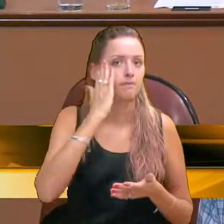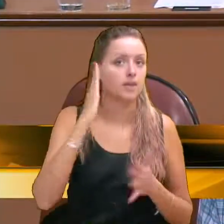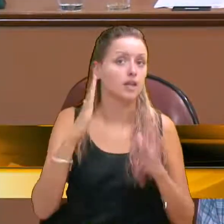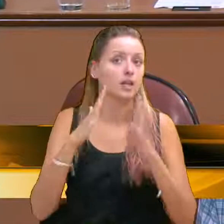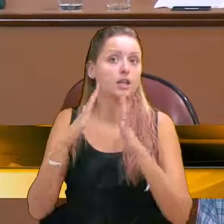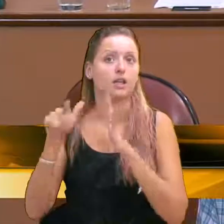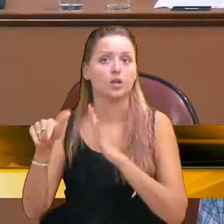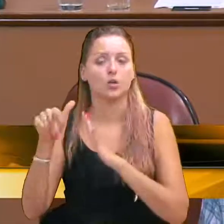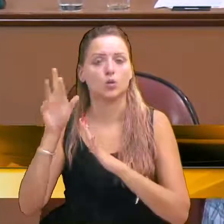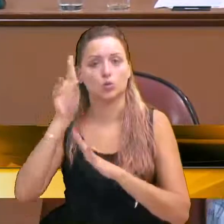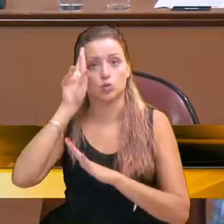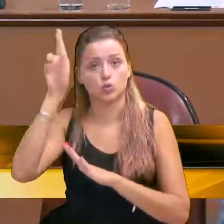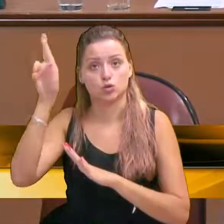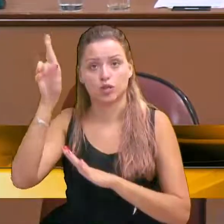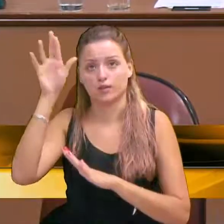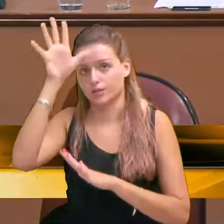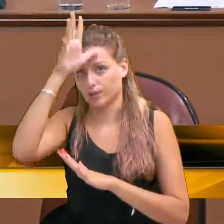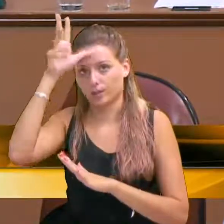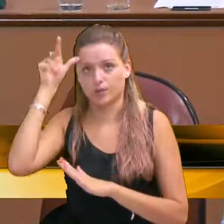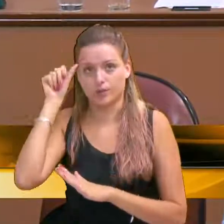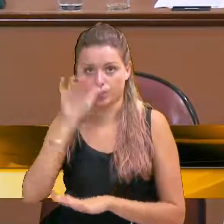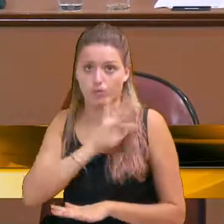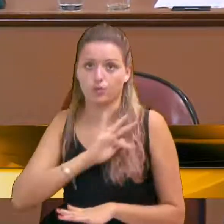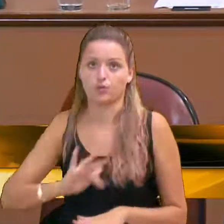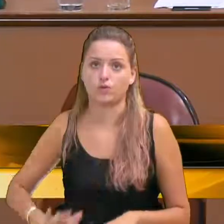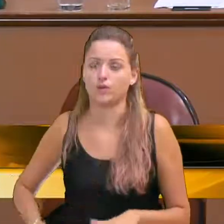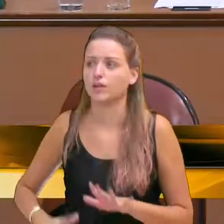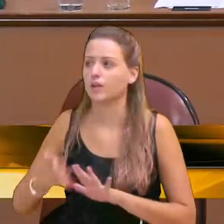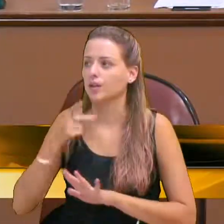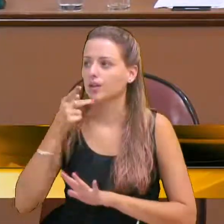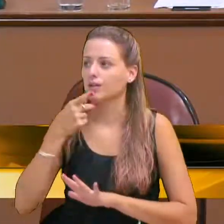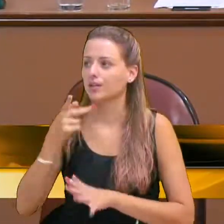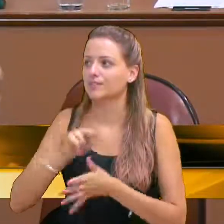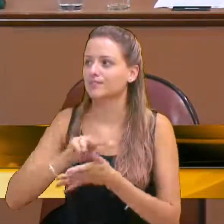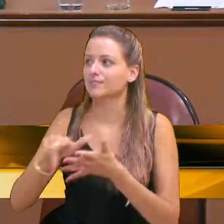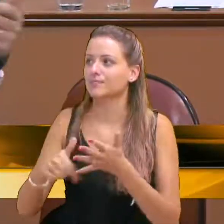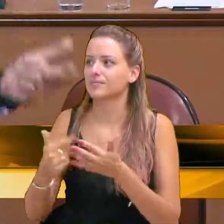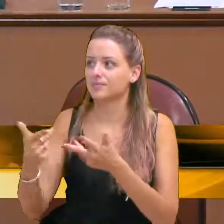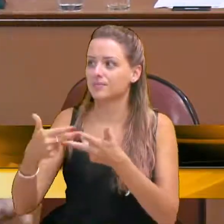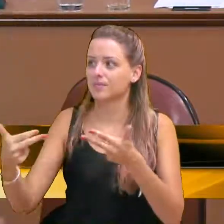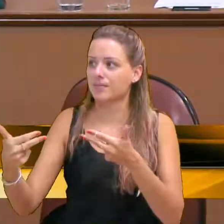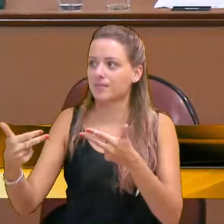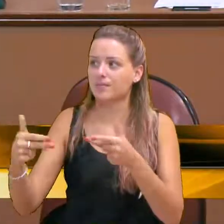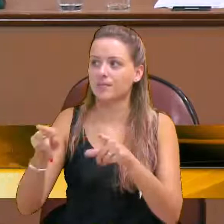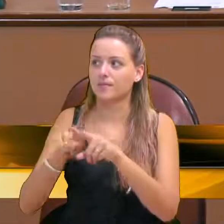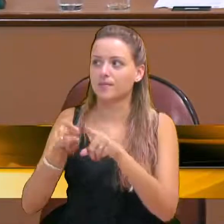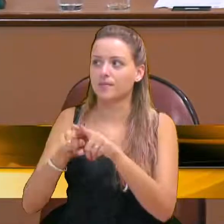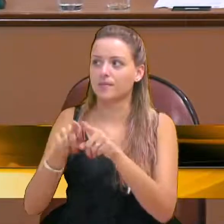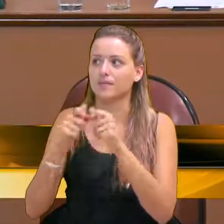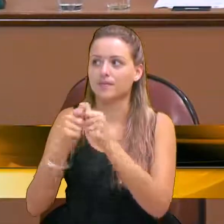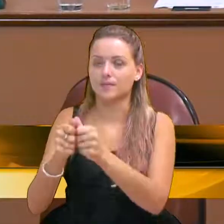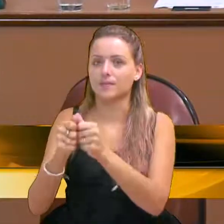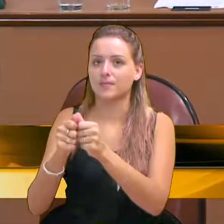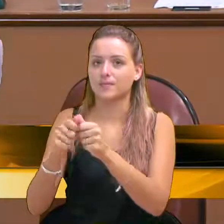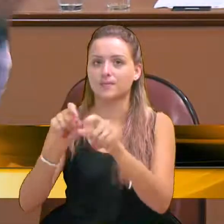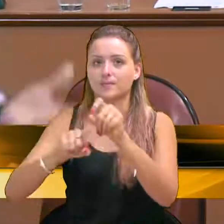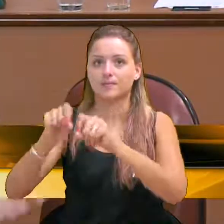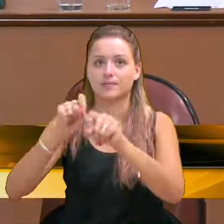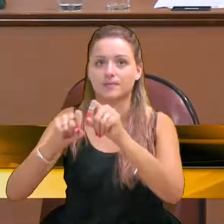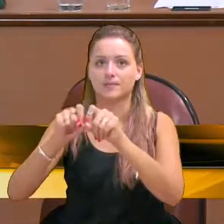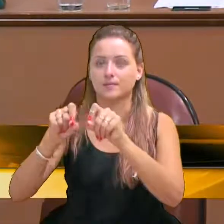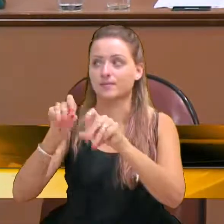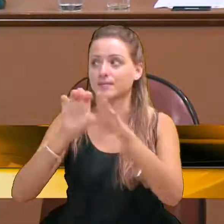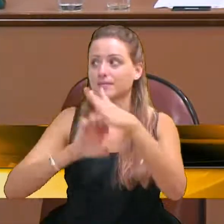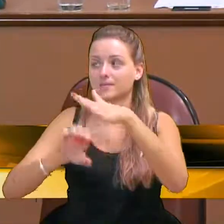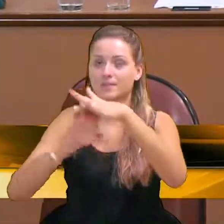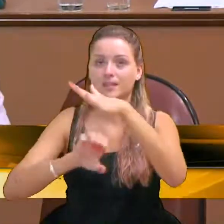vizinho ali anunciou várias situações para 2018, revitalização do centro de Farroupilha, empresas